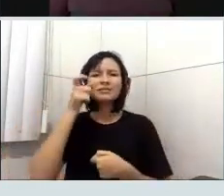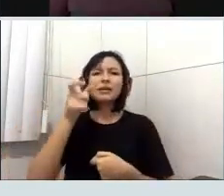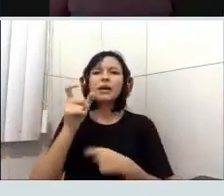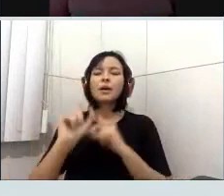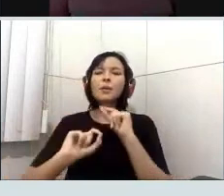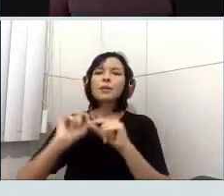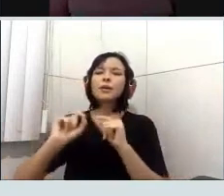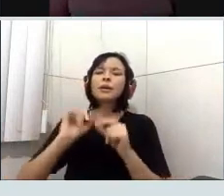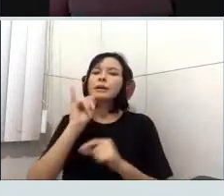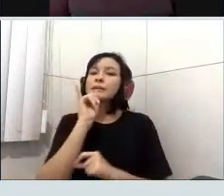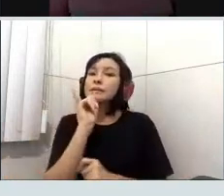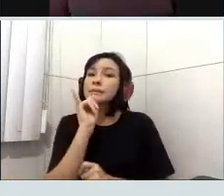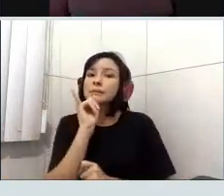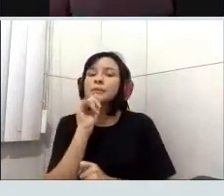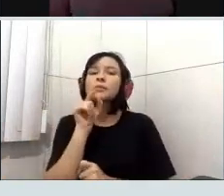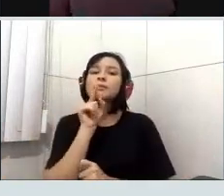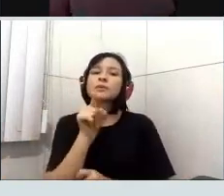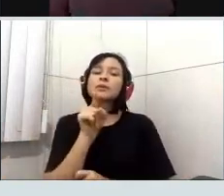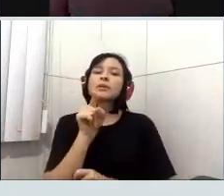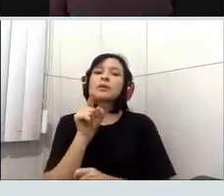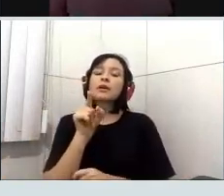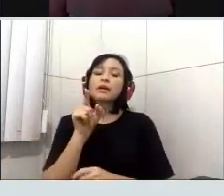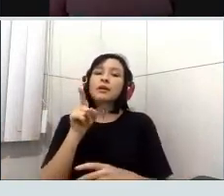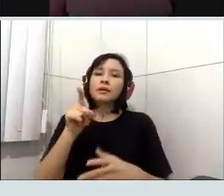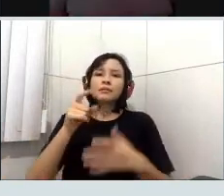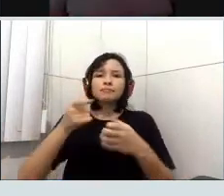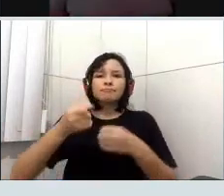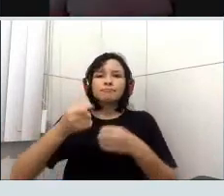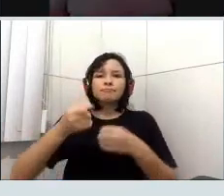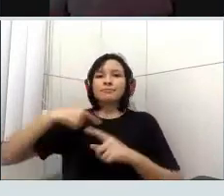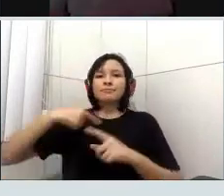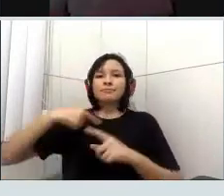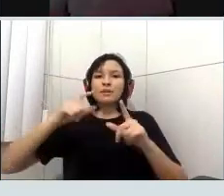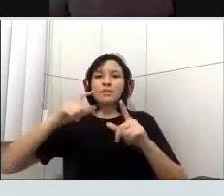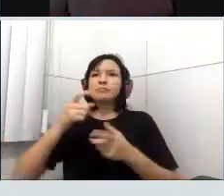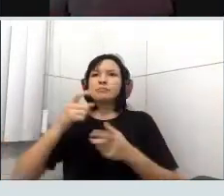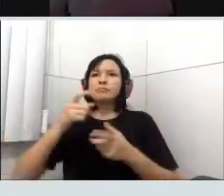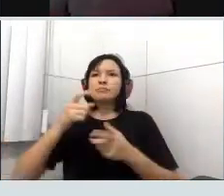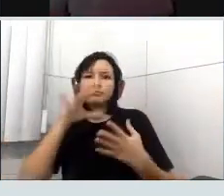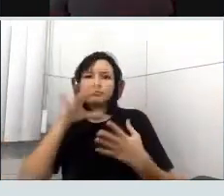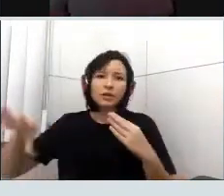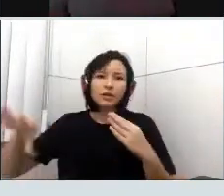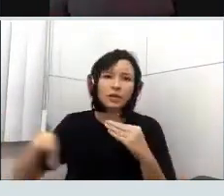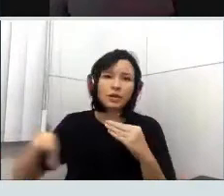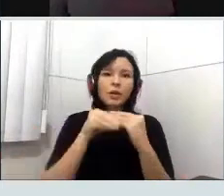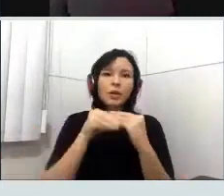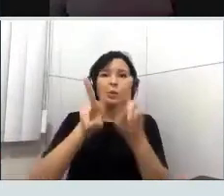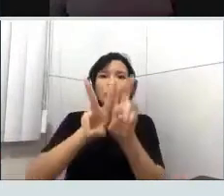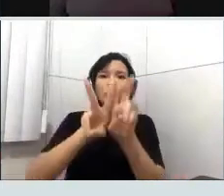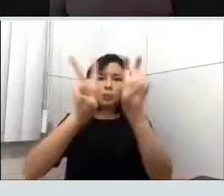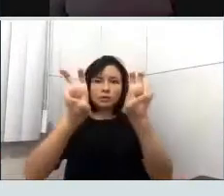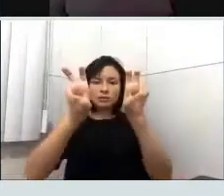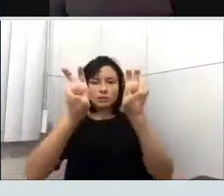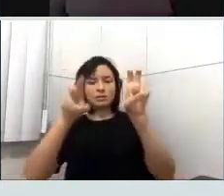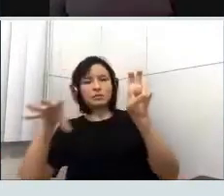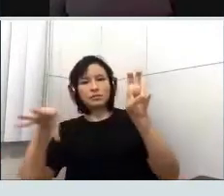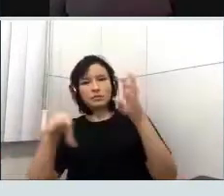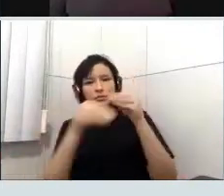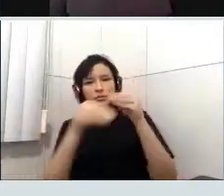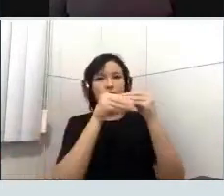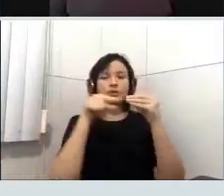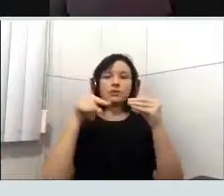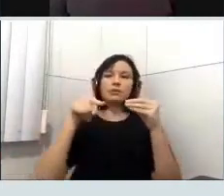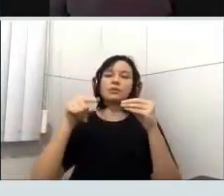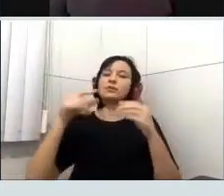a forma de argumentar. Então, se você colocou uma citação na introdução, por que no desenvolvimento você talvez